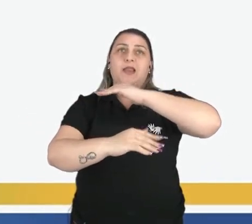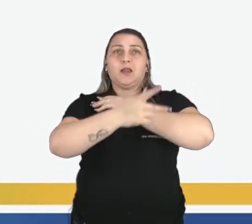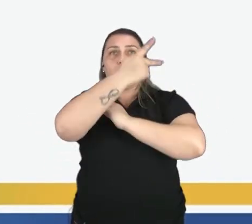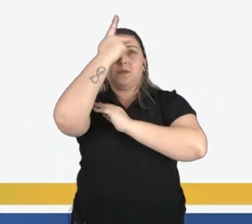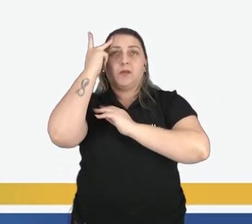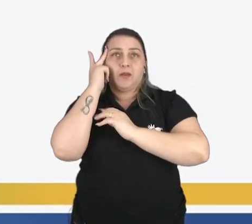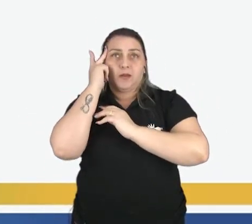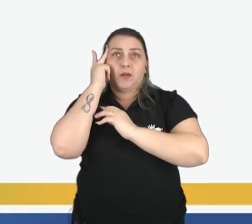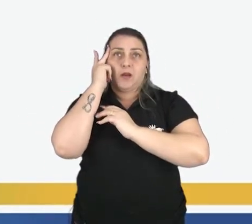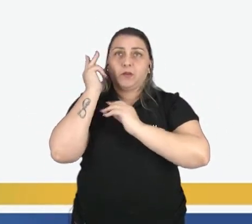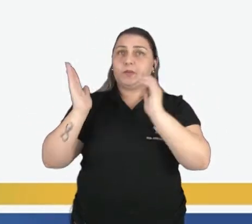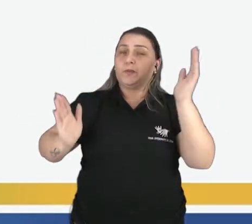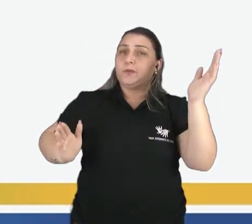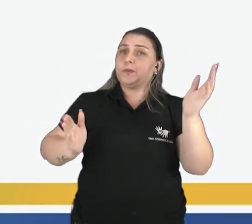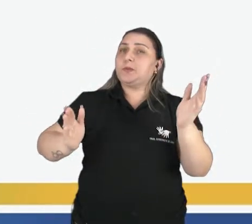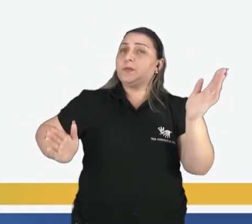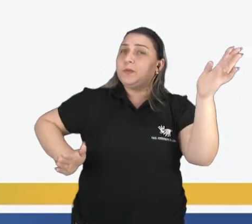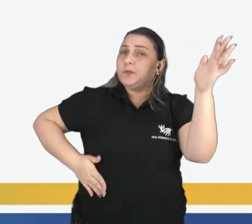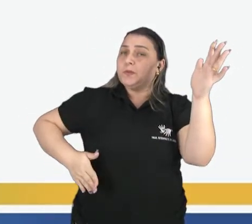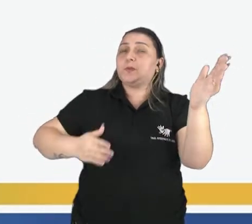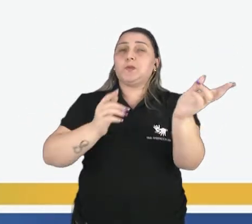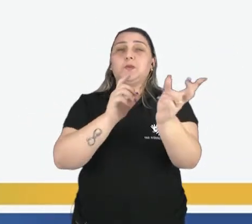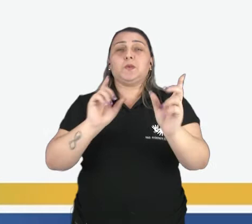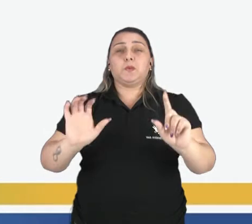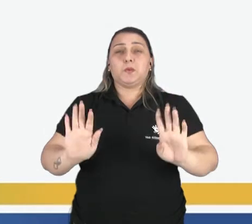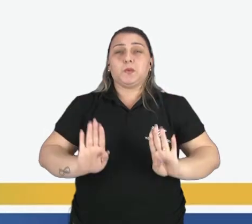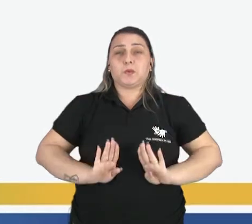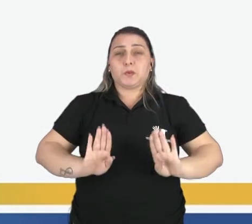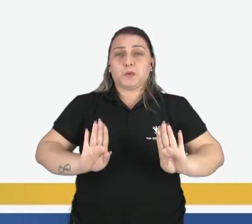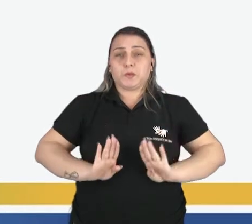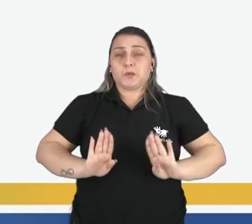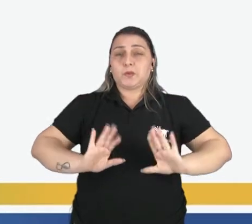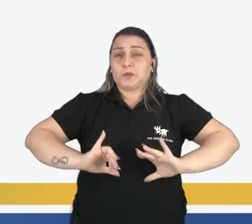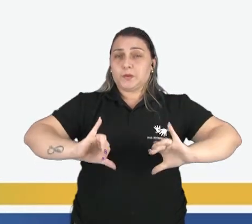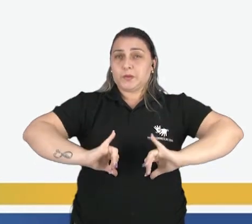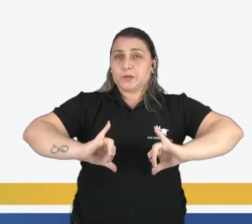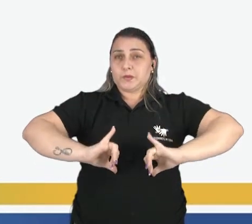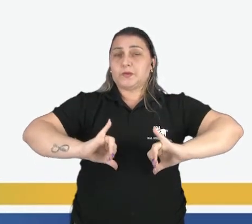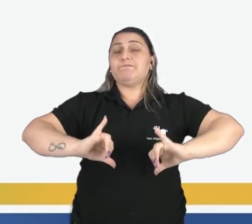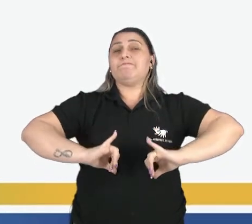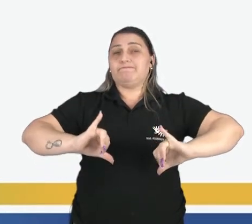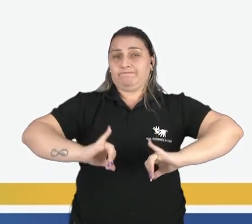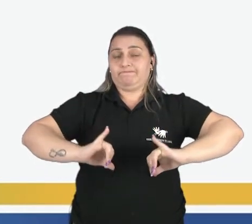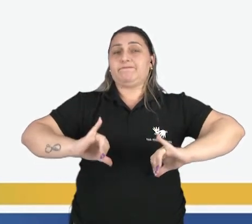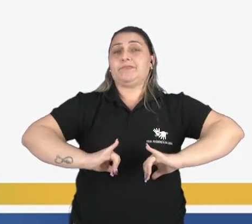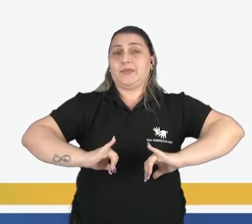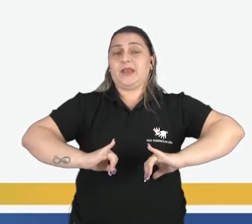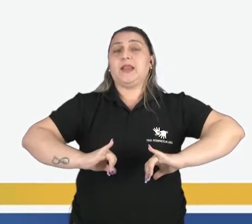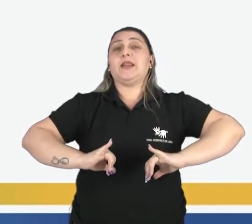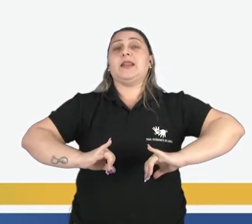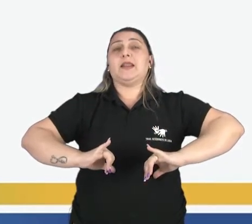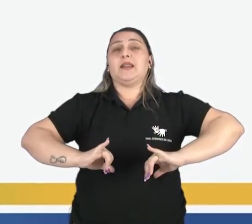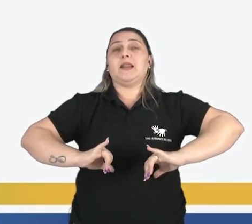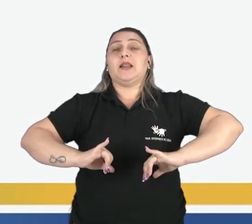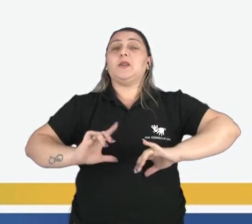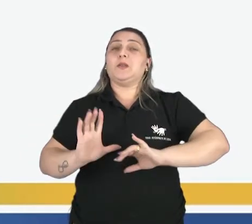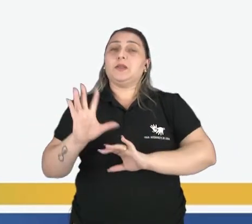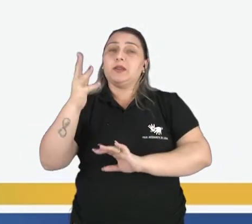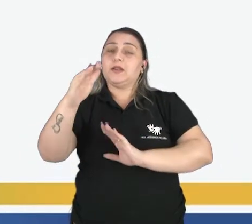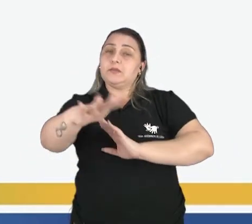As pessoas que são marginalizadas sofrem os maus efeitos da existência dessas bolhas